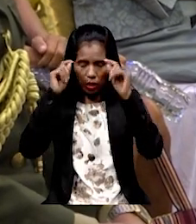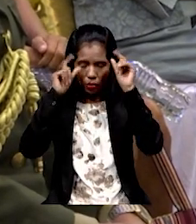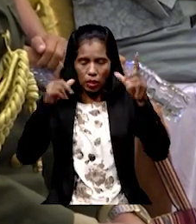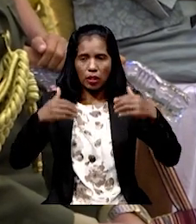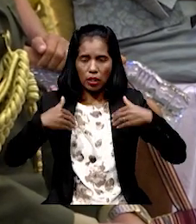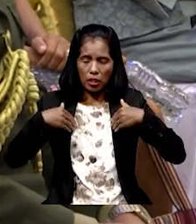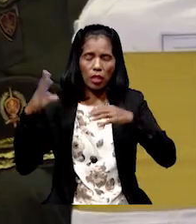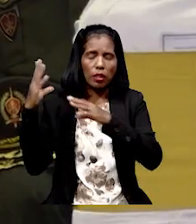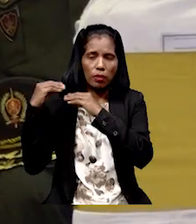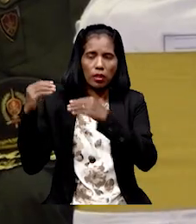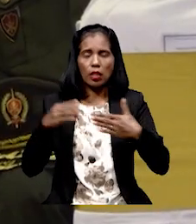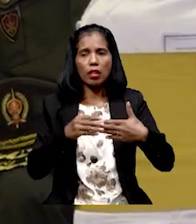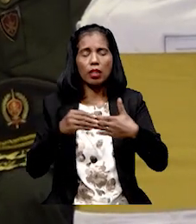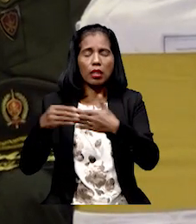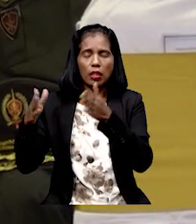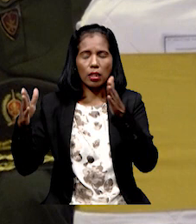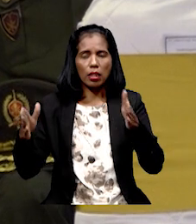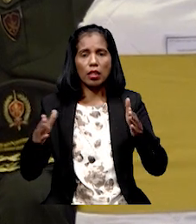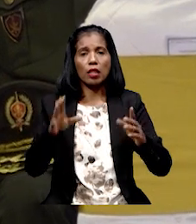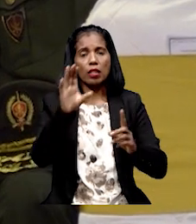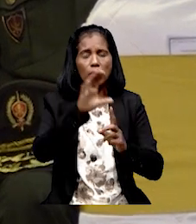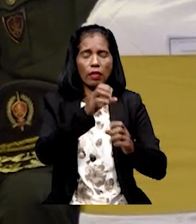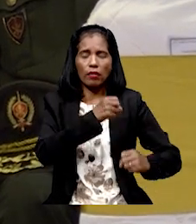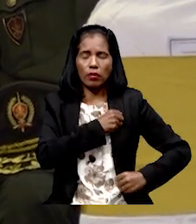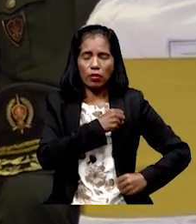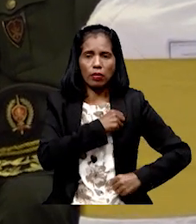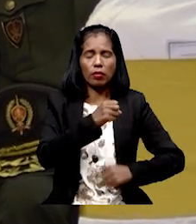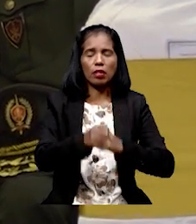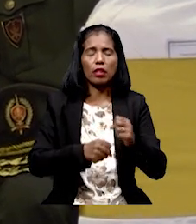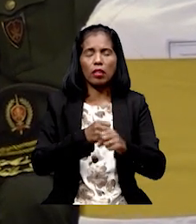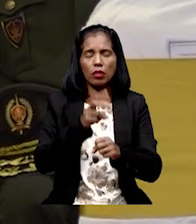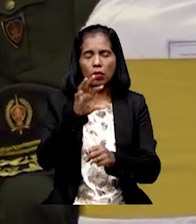Experiência Lidera Componente Naval FFDTL Husi Ring Rua Walu,